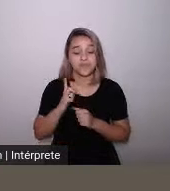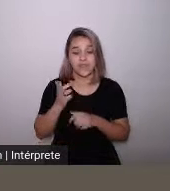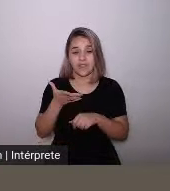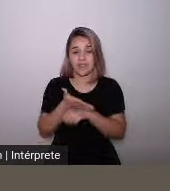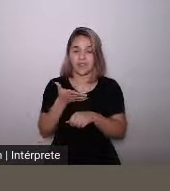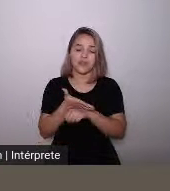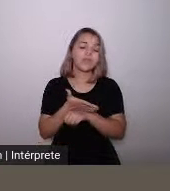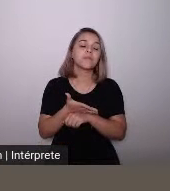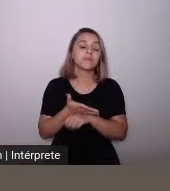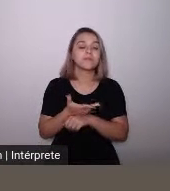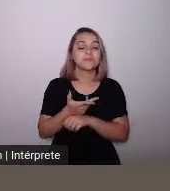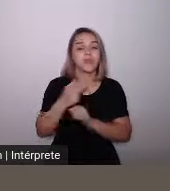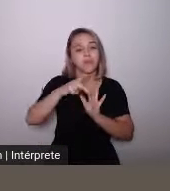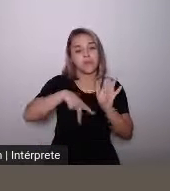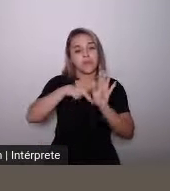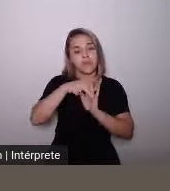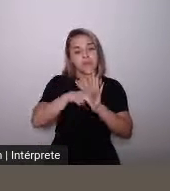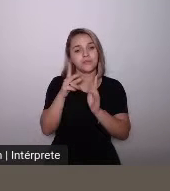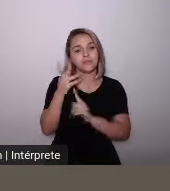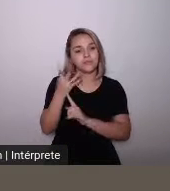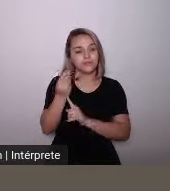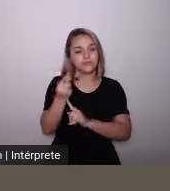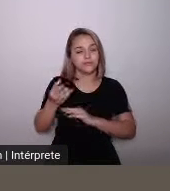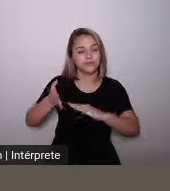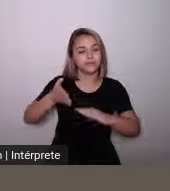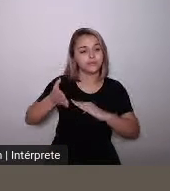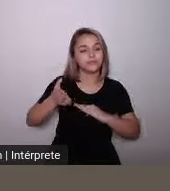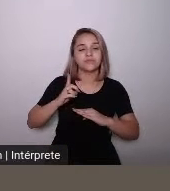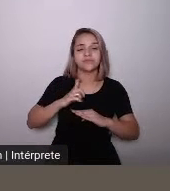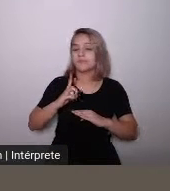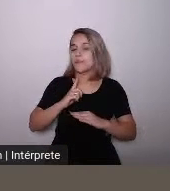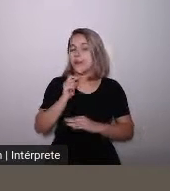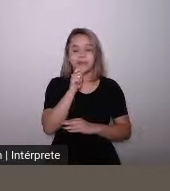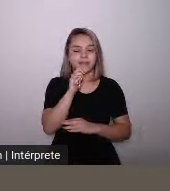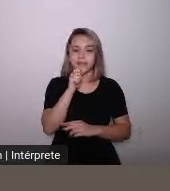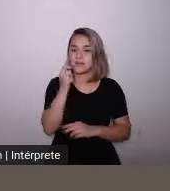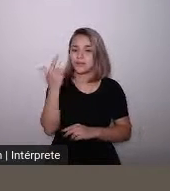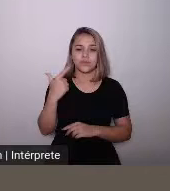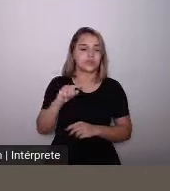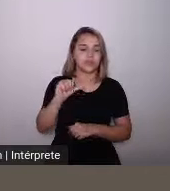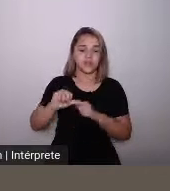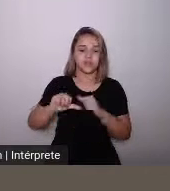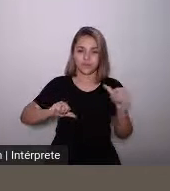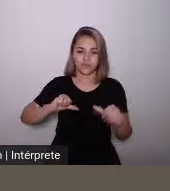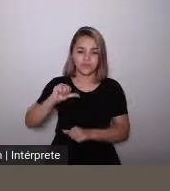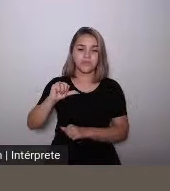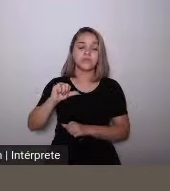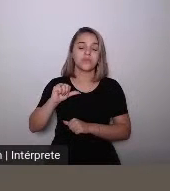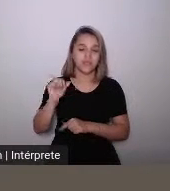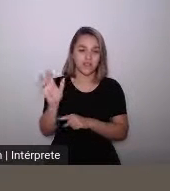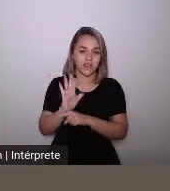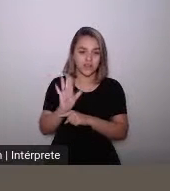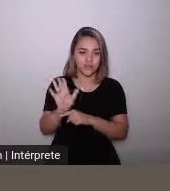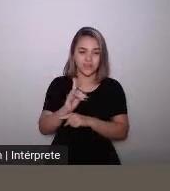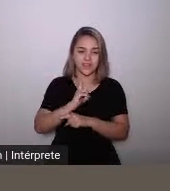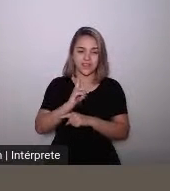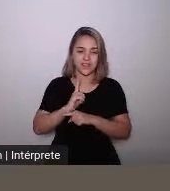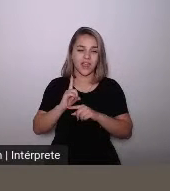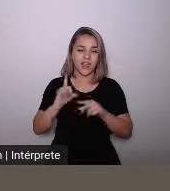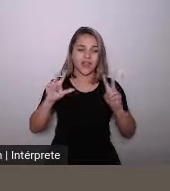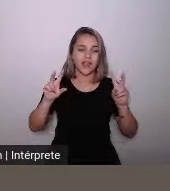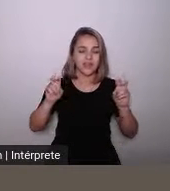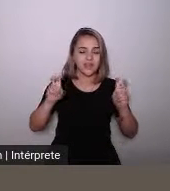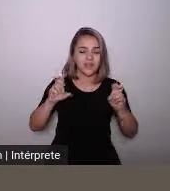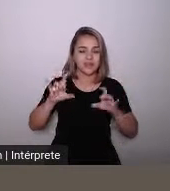transformaram em filmes, porque havia uma questão técnica, inclusive, a se resolver,